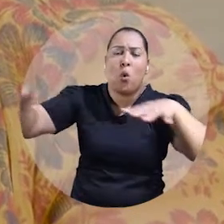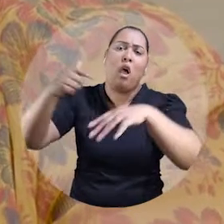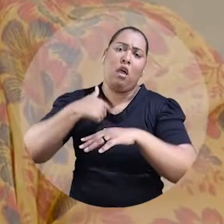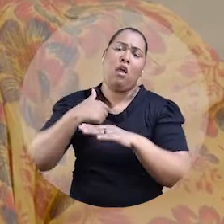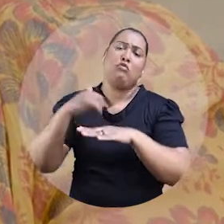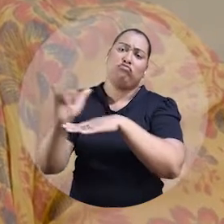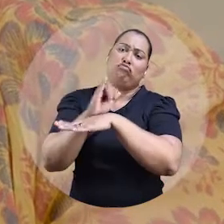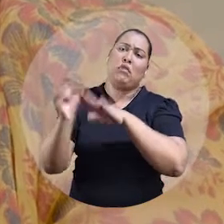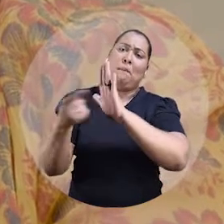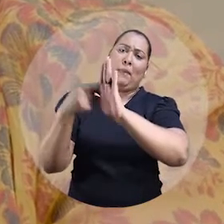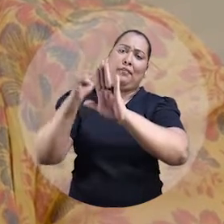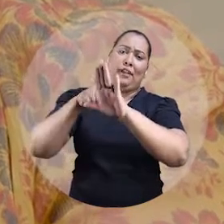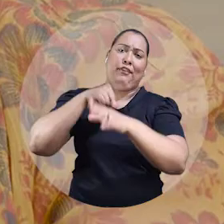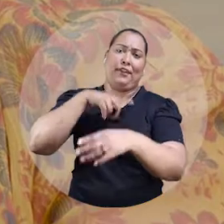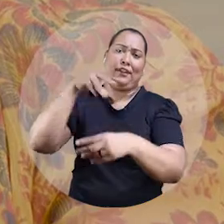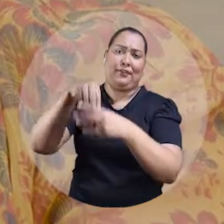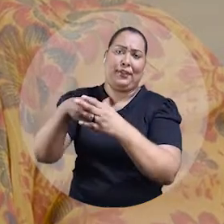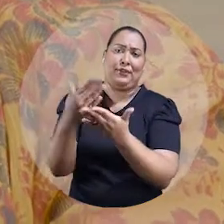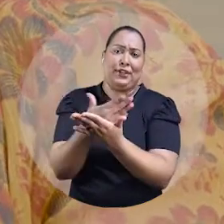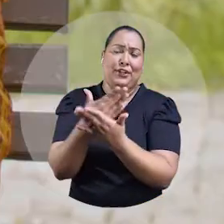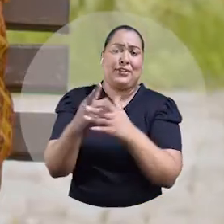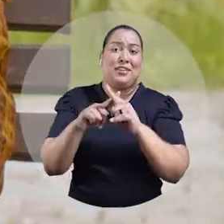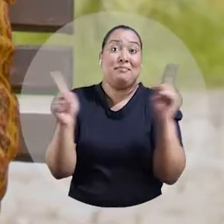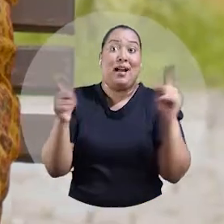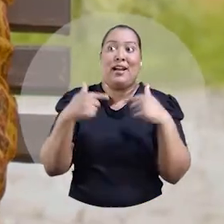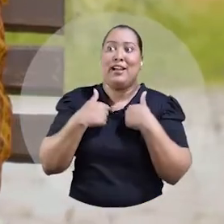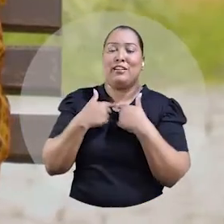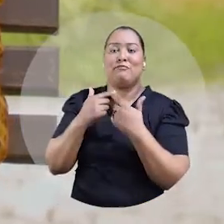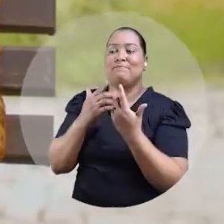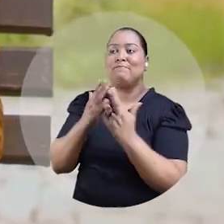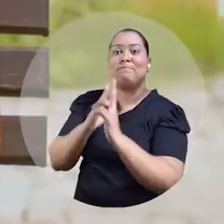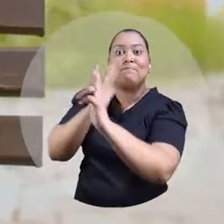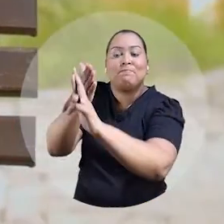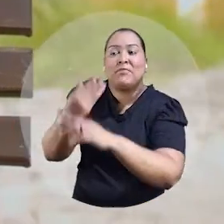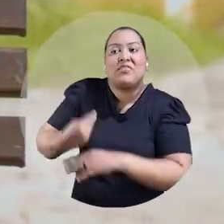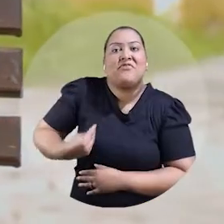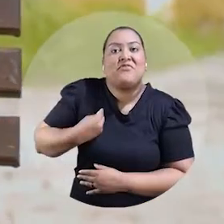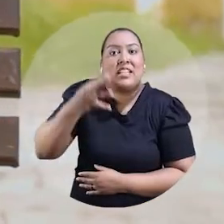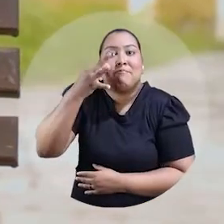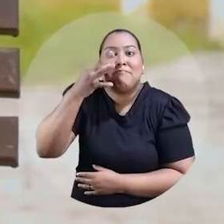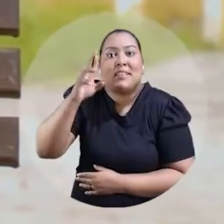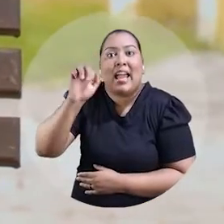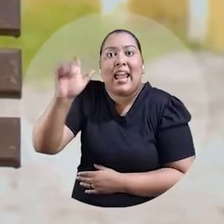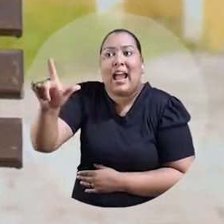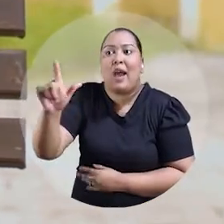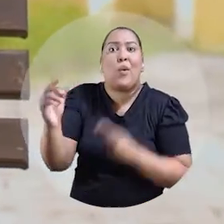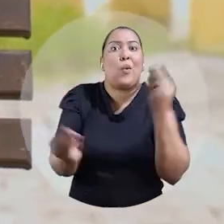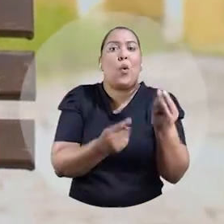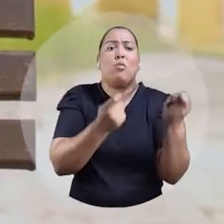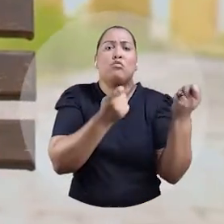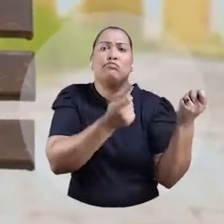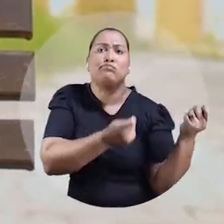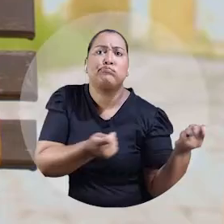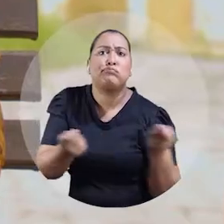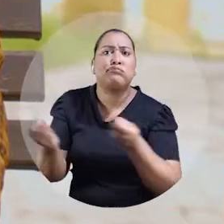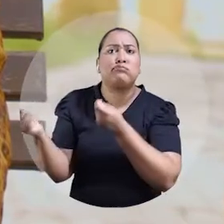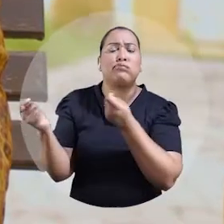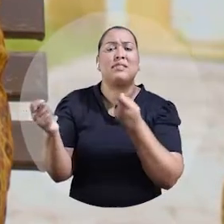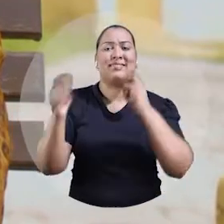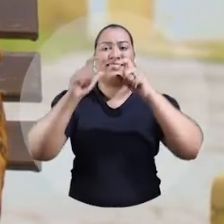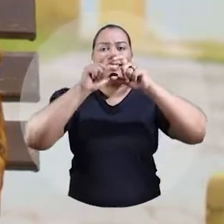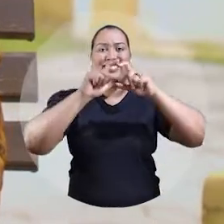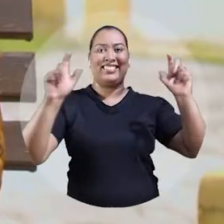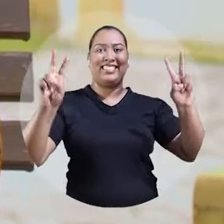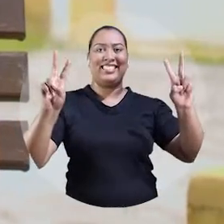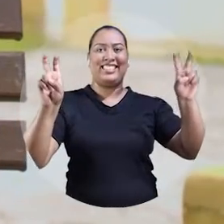metáforas, né? Mas eu uso muito da vida real, do cotidiano mesmo, olha, ser cotidiano. É até o